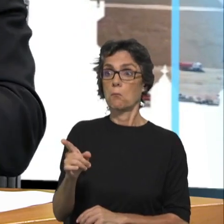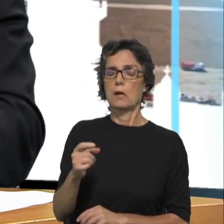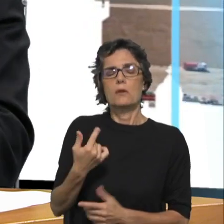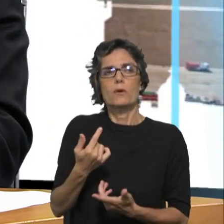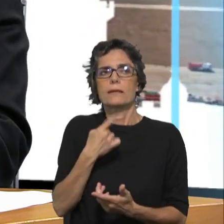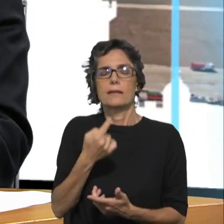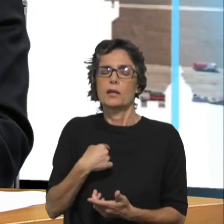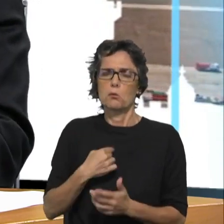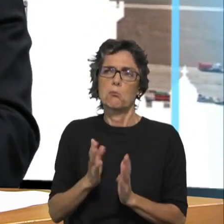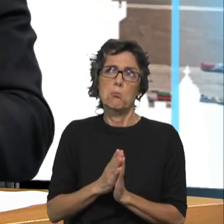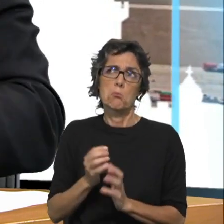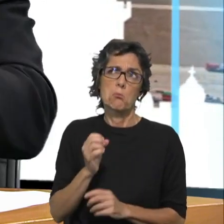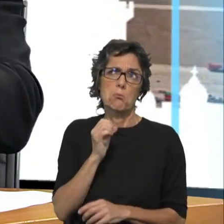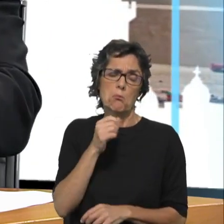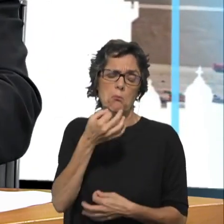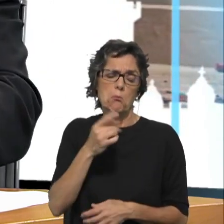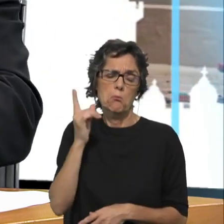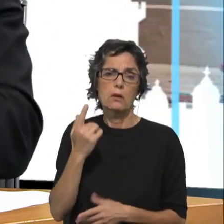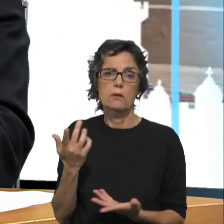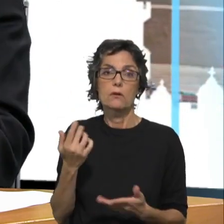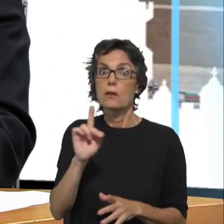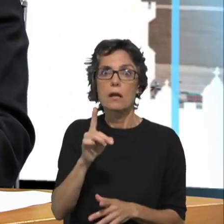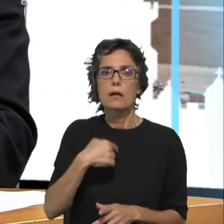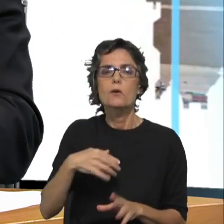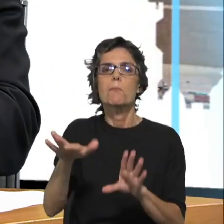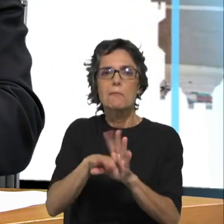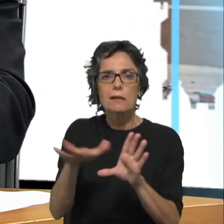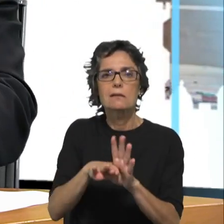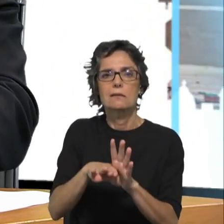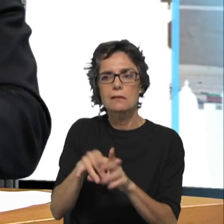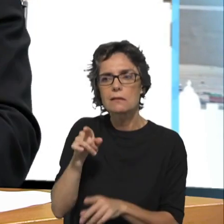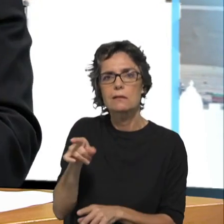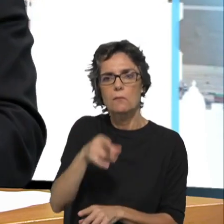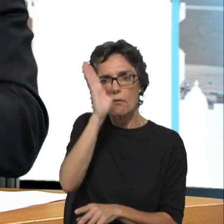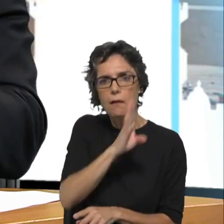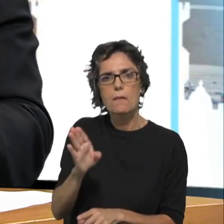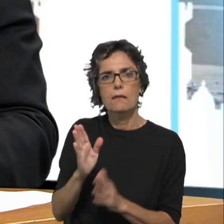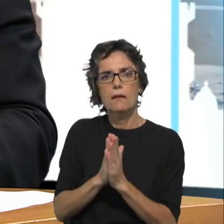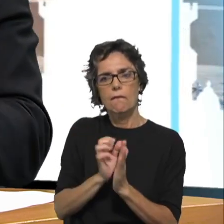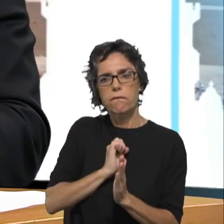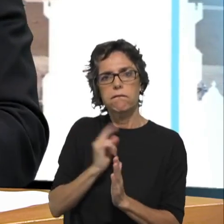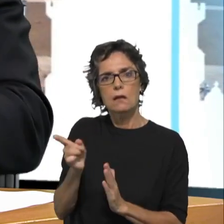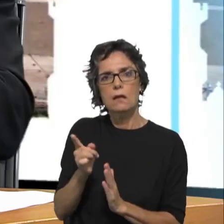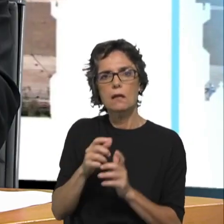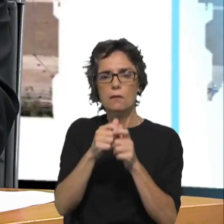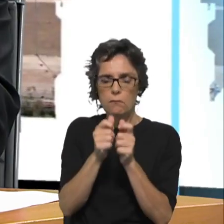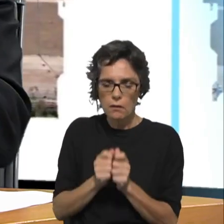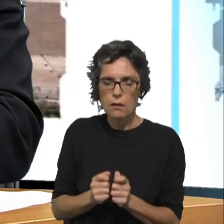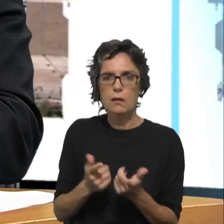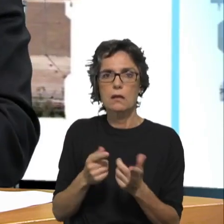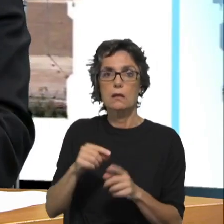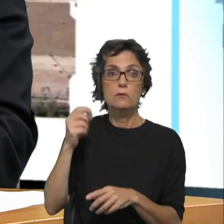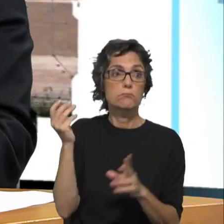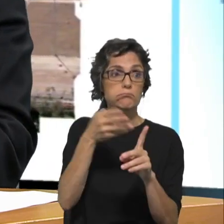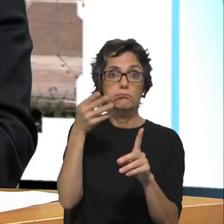em algo ou creio em Deus, mas eu participo nos ritos da minha religião, rezo regularmente ou vou à